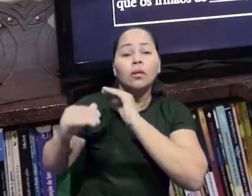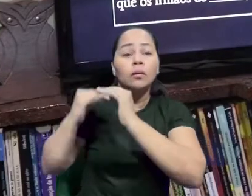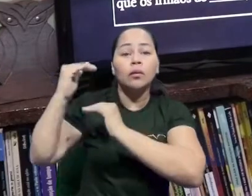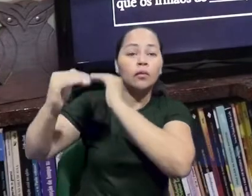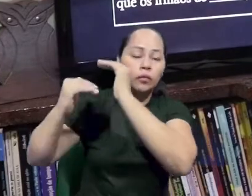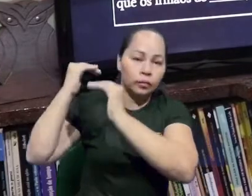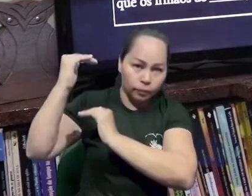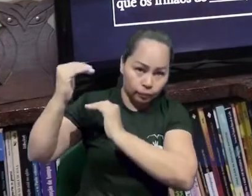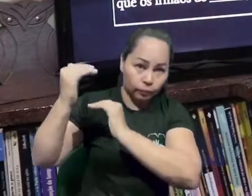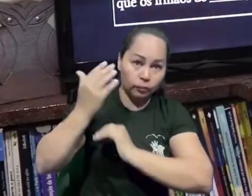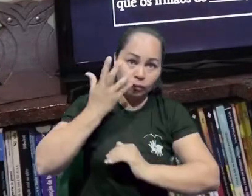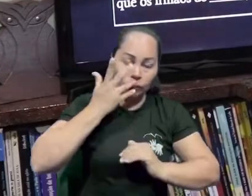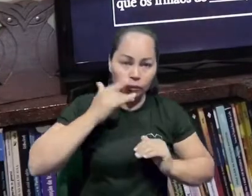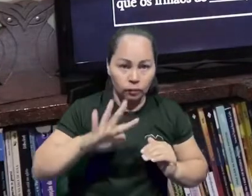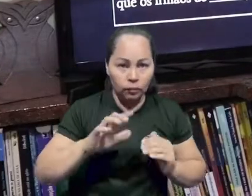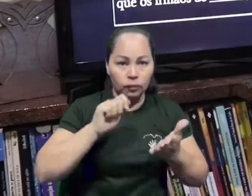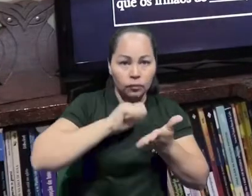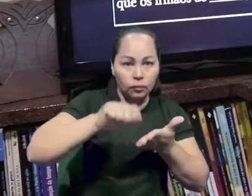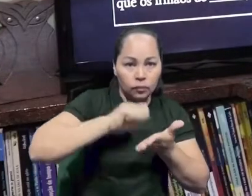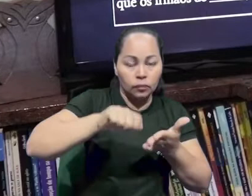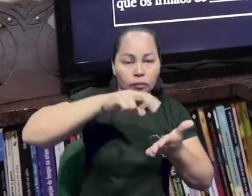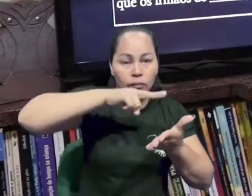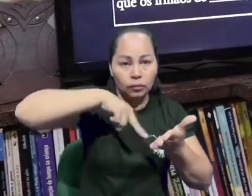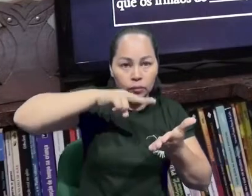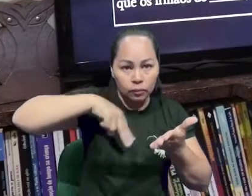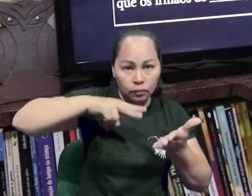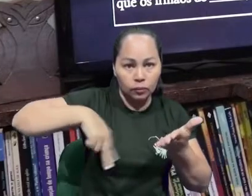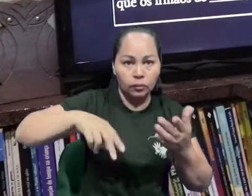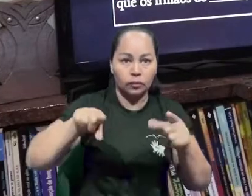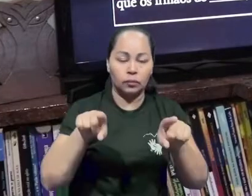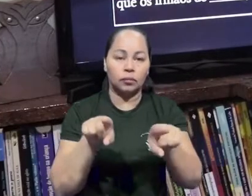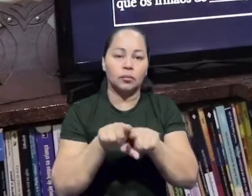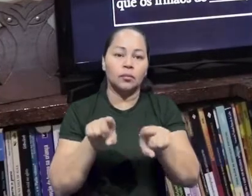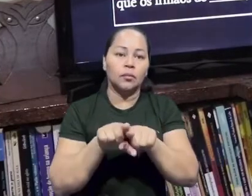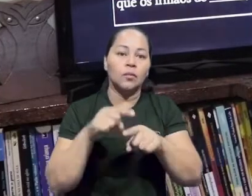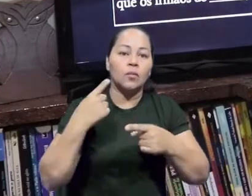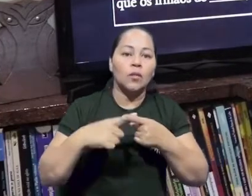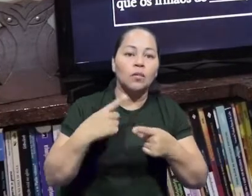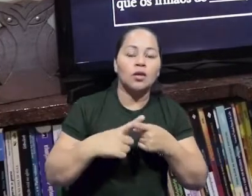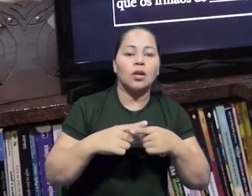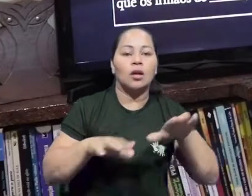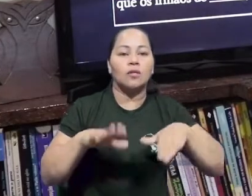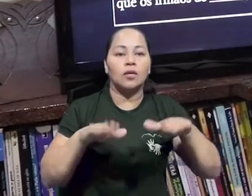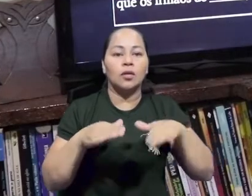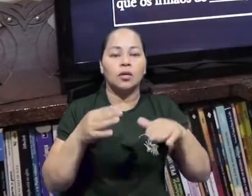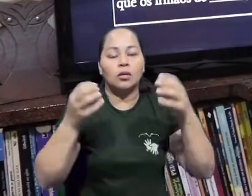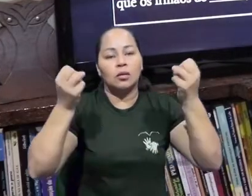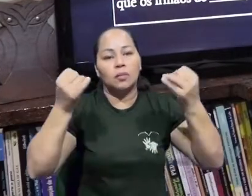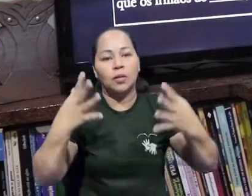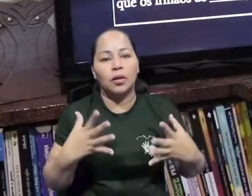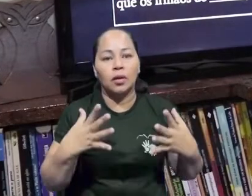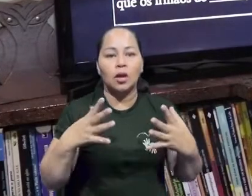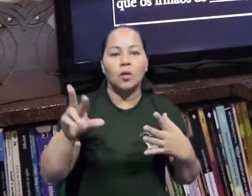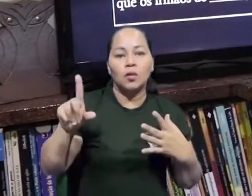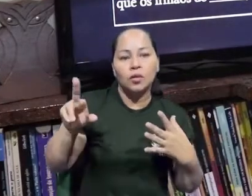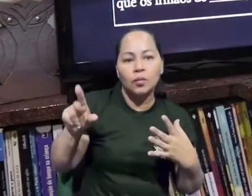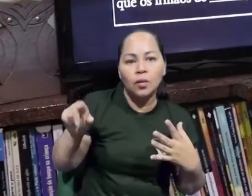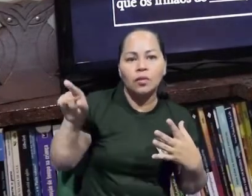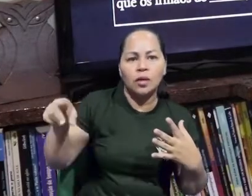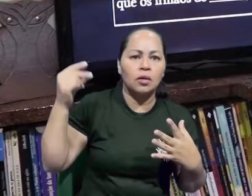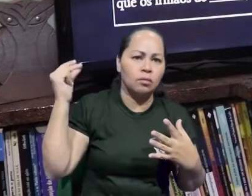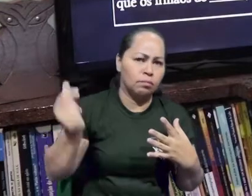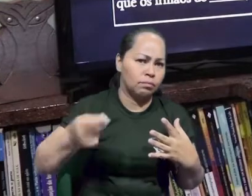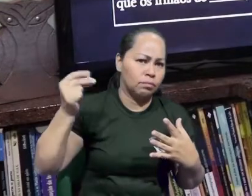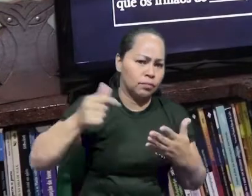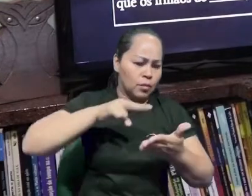prioritariamente o desenvolvimento da leitura e da escrita, pois a todo instante alega que os irmãos do fulano já sabem ler